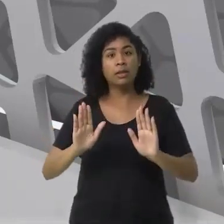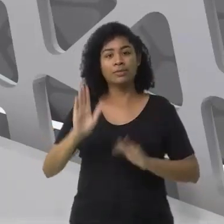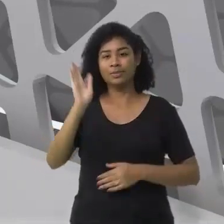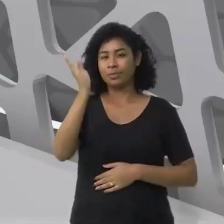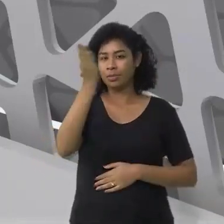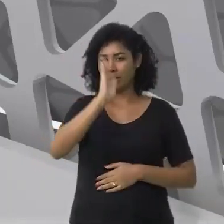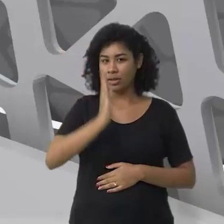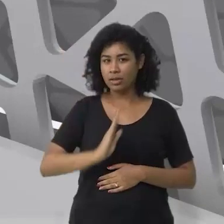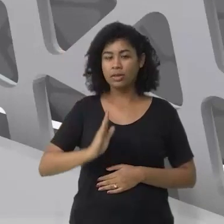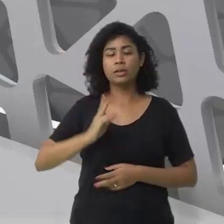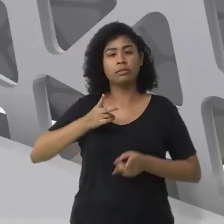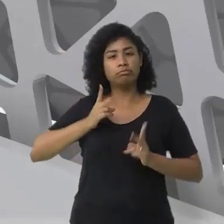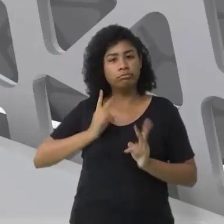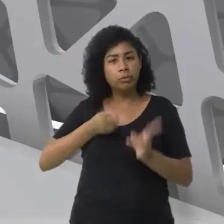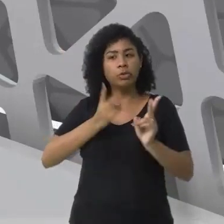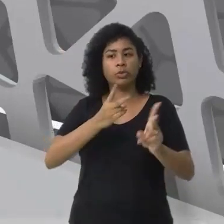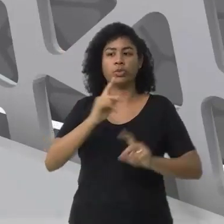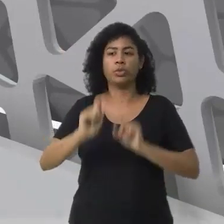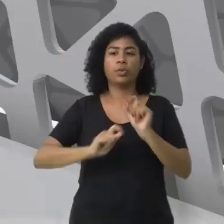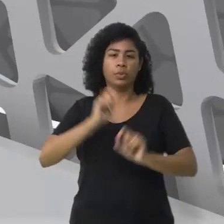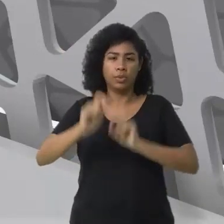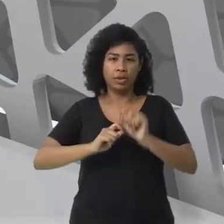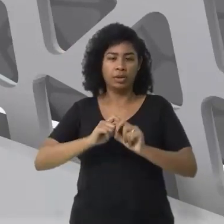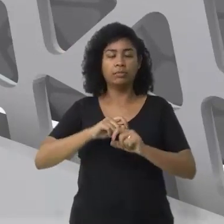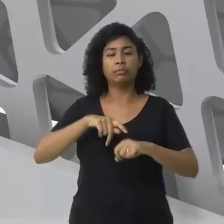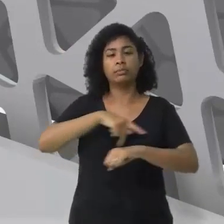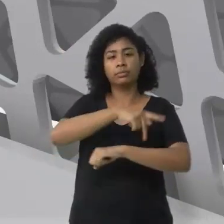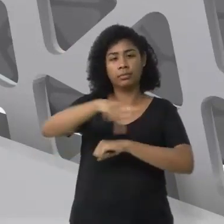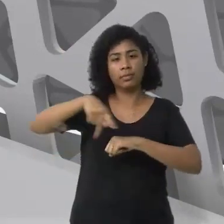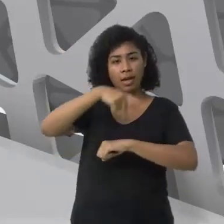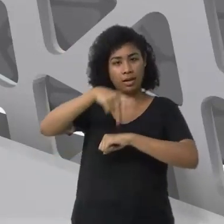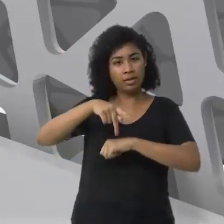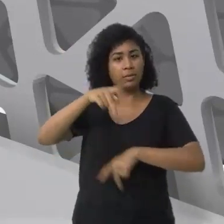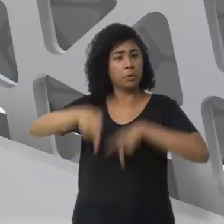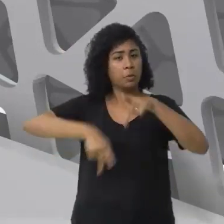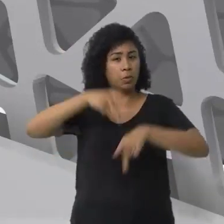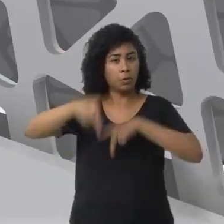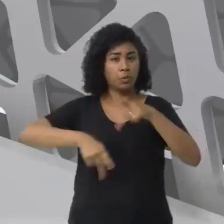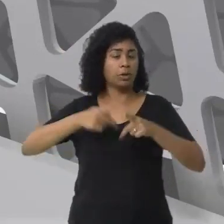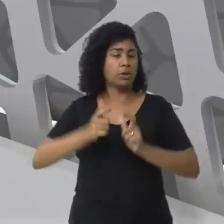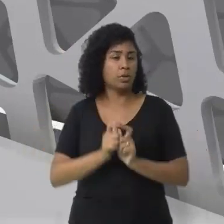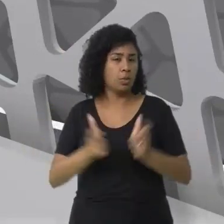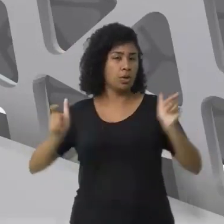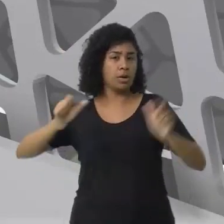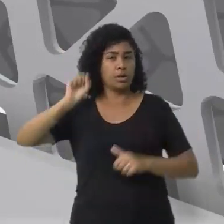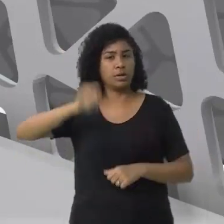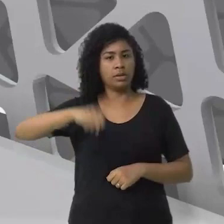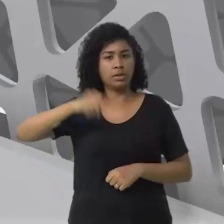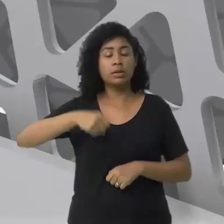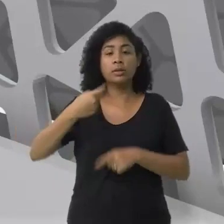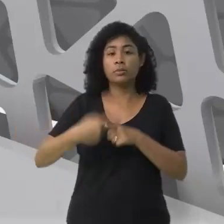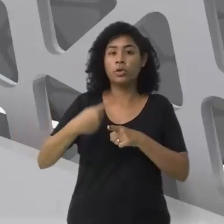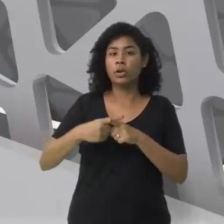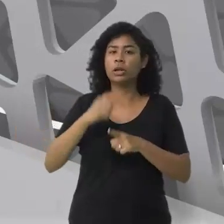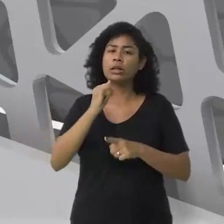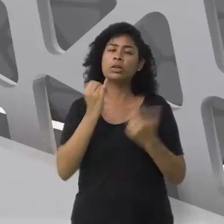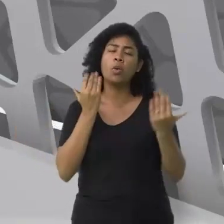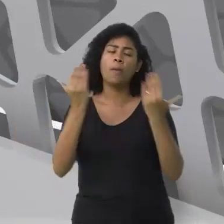Brasil ele ainda é considerado um país populoso, porque tem muita gente. Se a gente for comparar, por